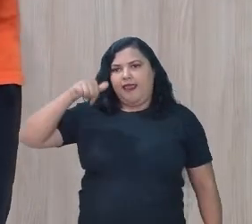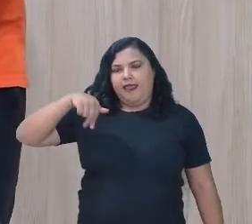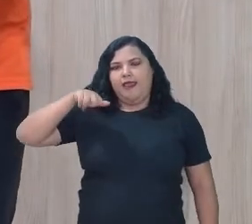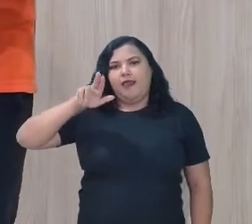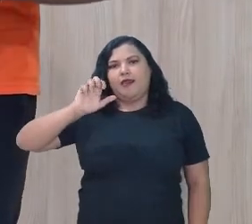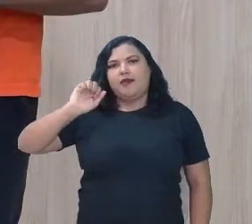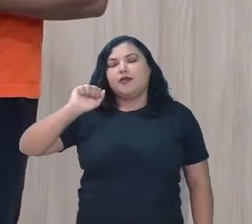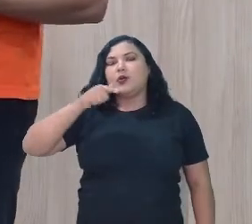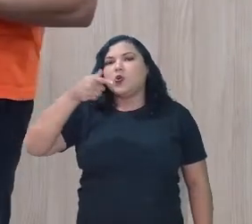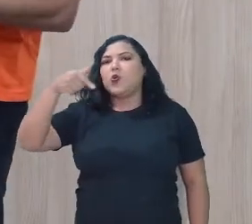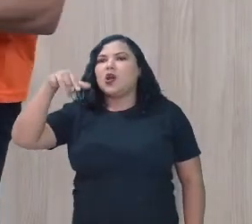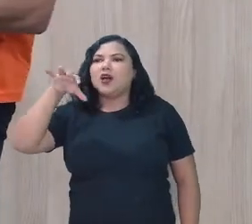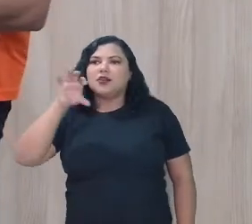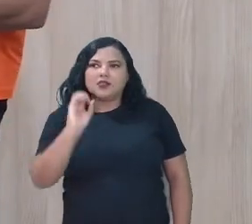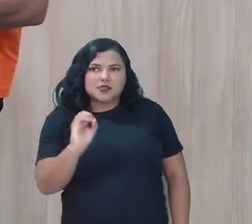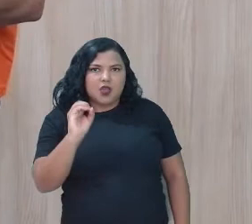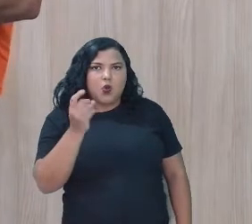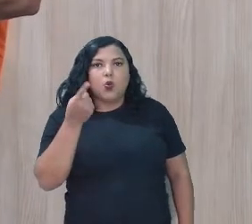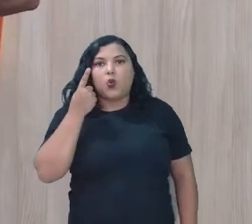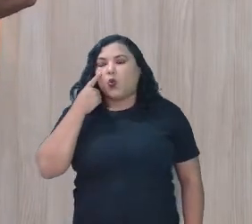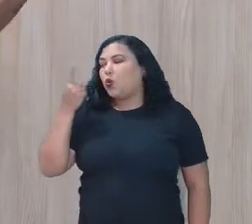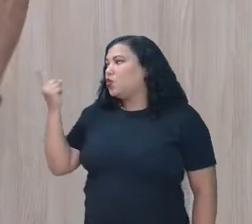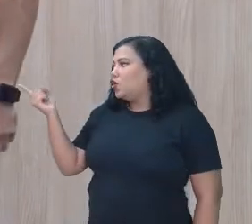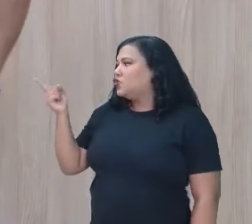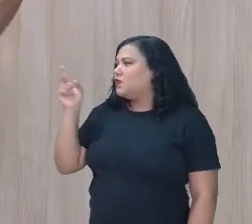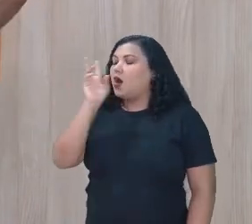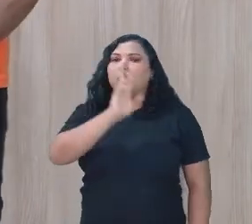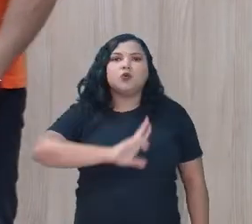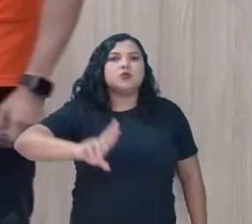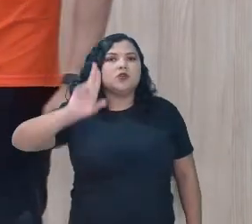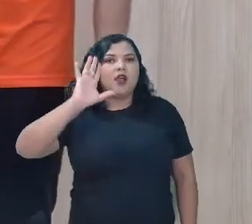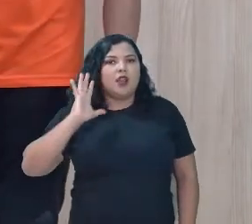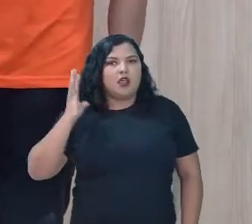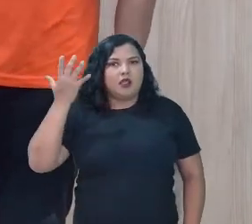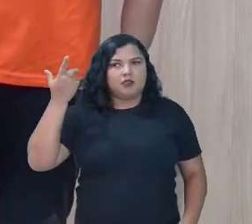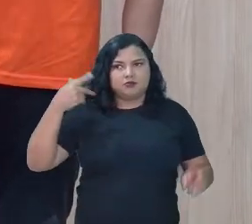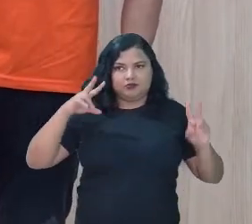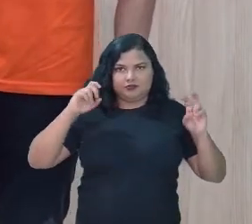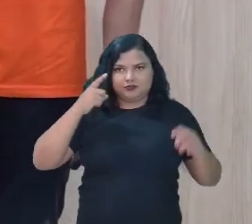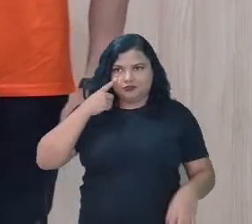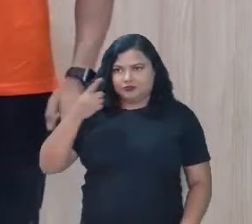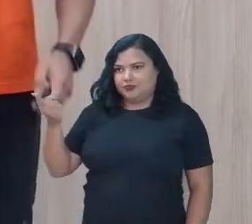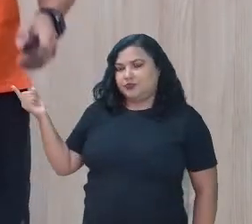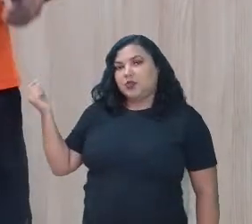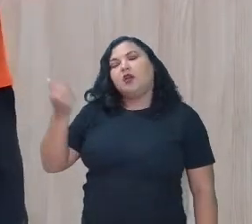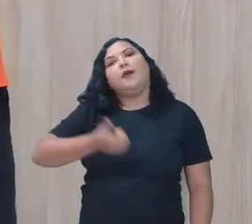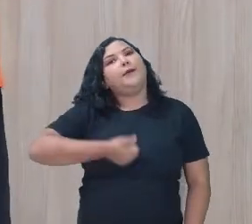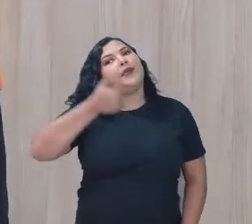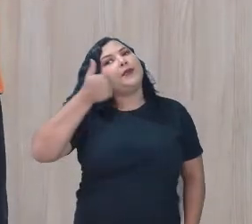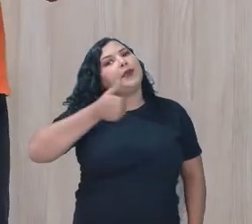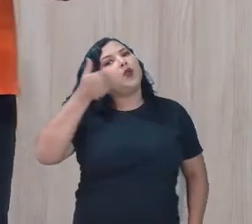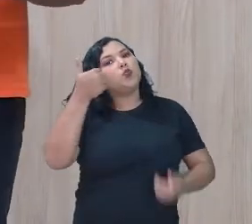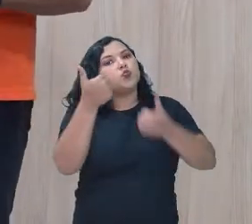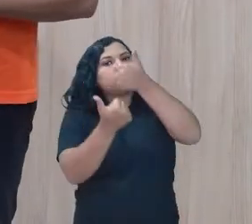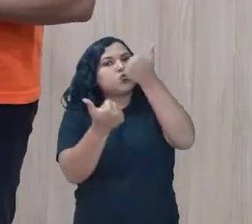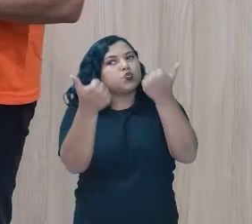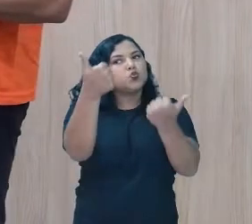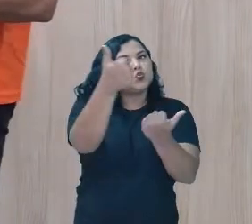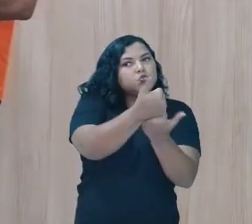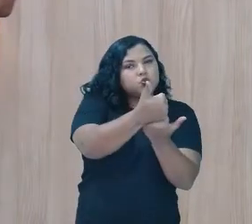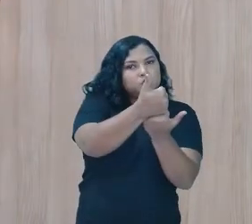do 8º ano, tá? Que a gente vai utilizar para resolver essa questão aqui, tá bom? Então, primeiro, eu substituí